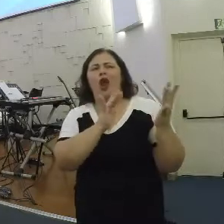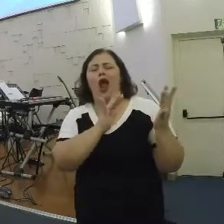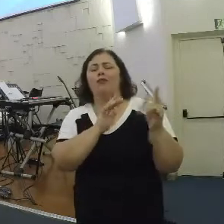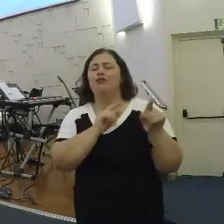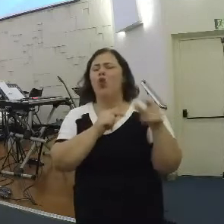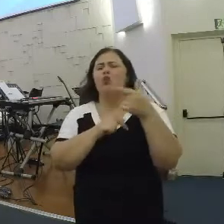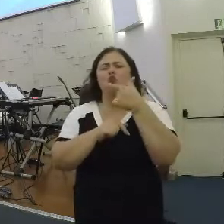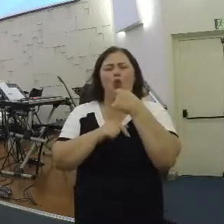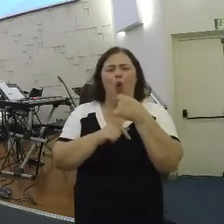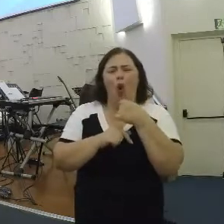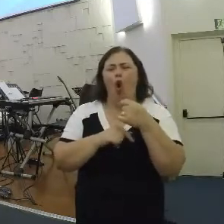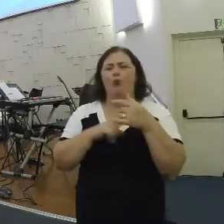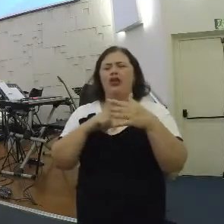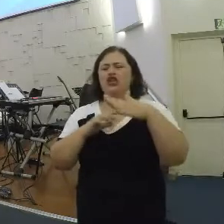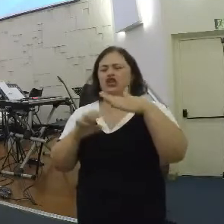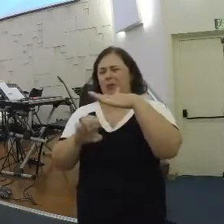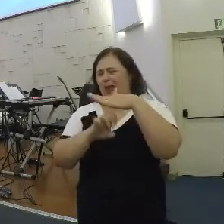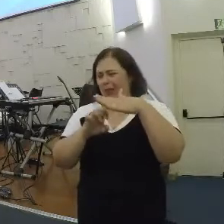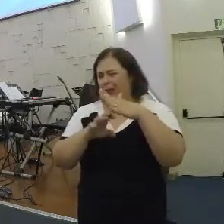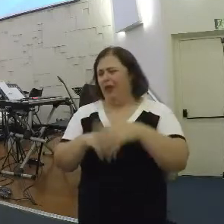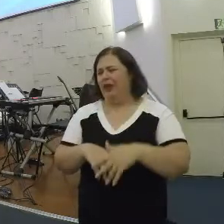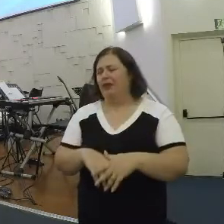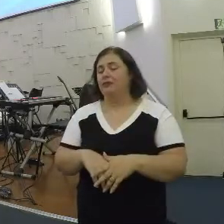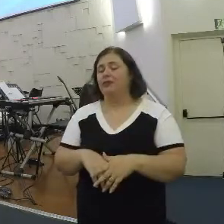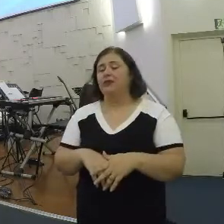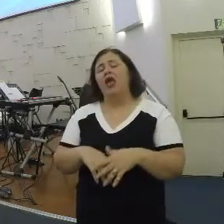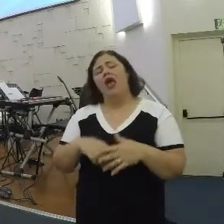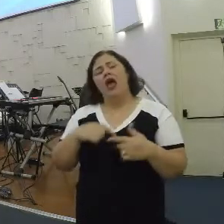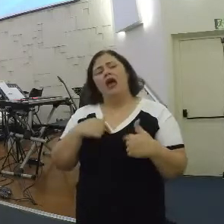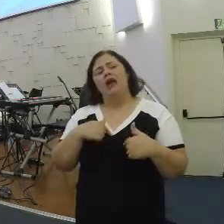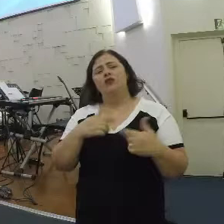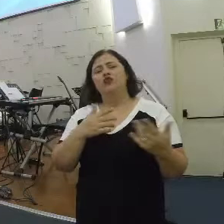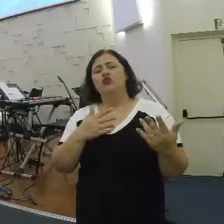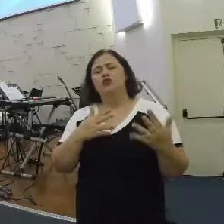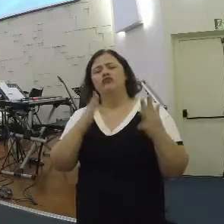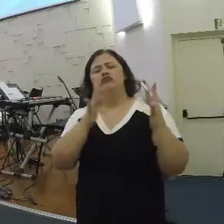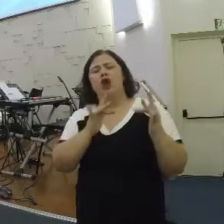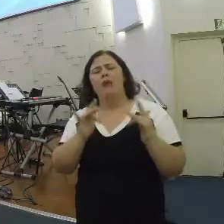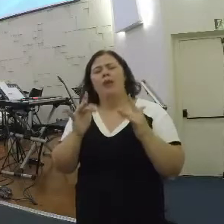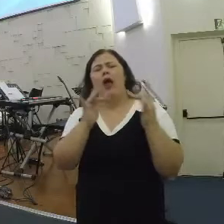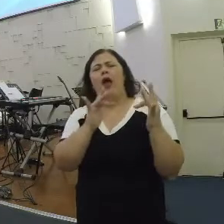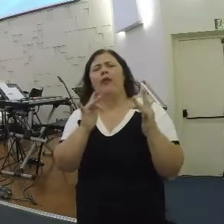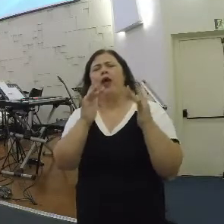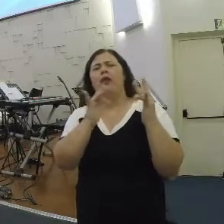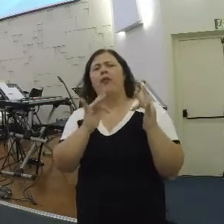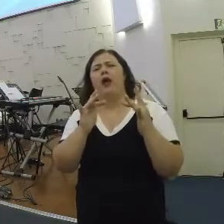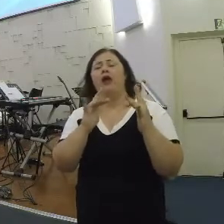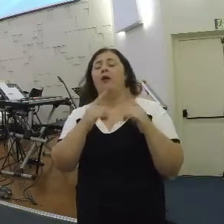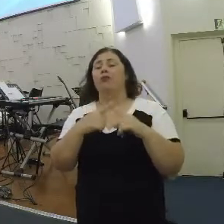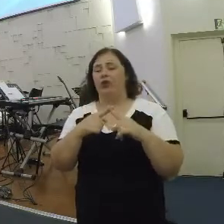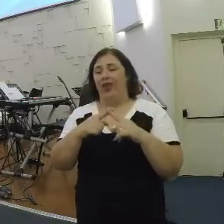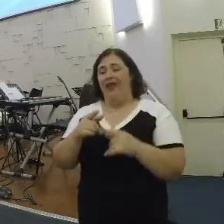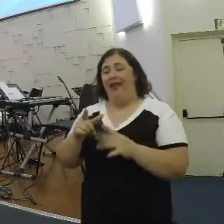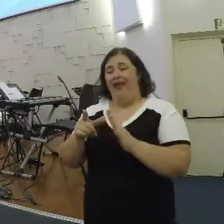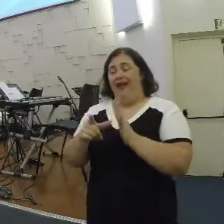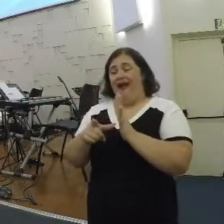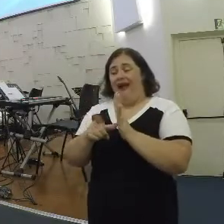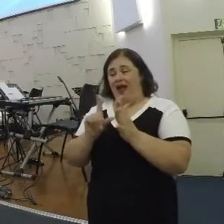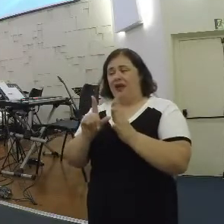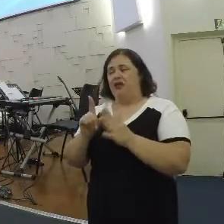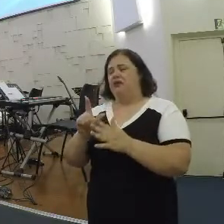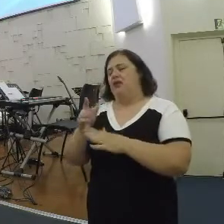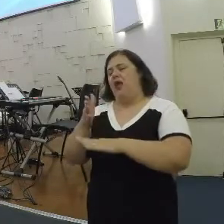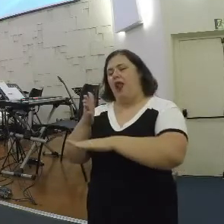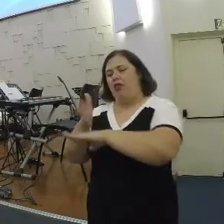microempresário, passou a falar de Cristo para aquela mulher que frequentou a igreja há alguns anos e depois se afastou. Já não frequentava